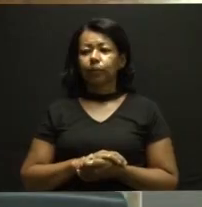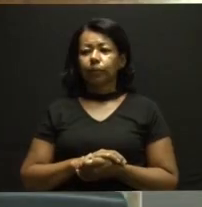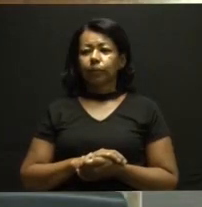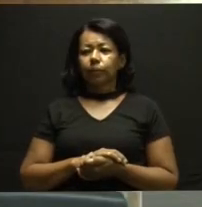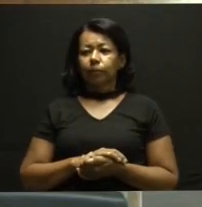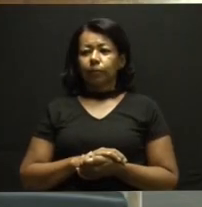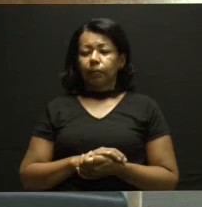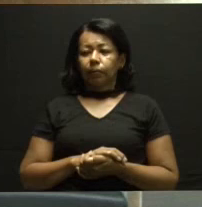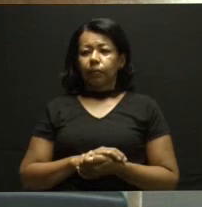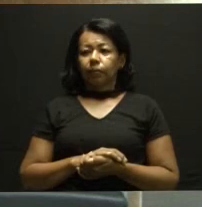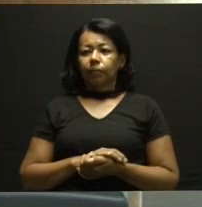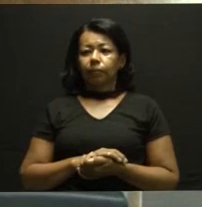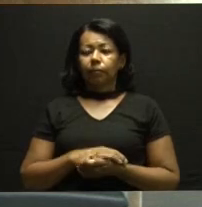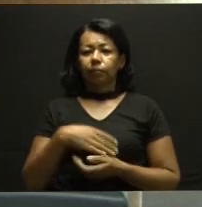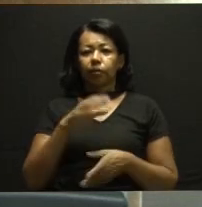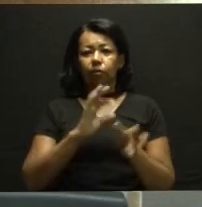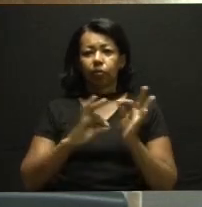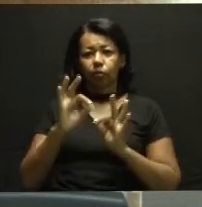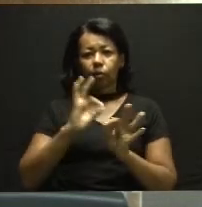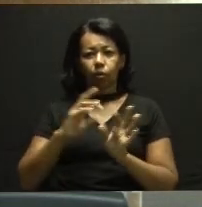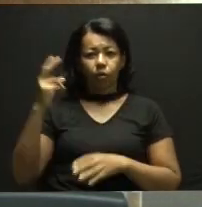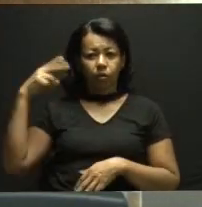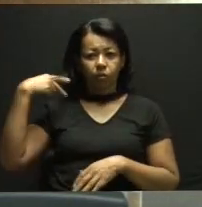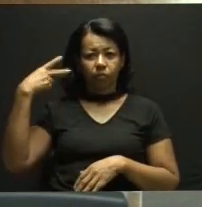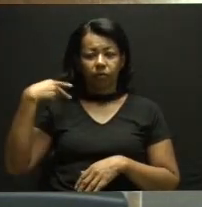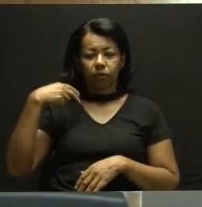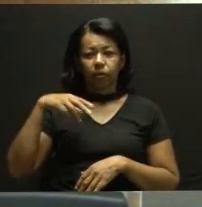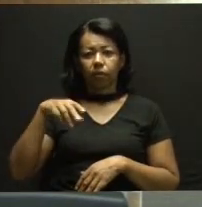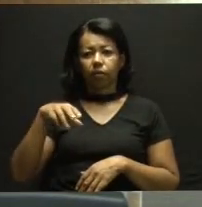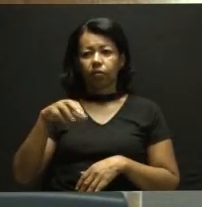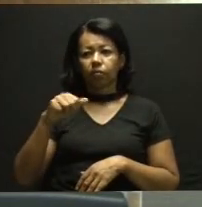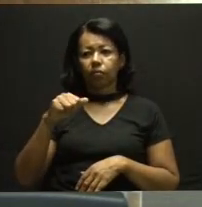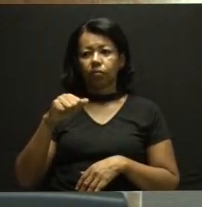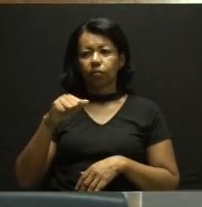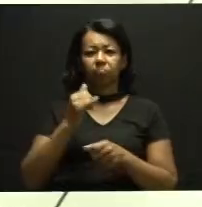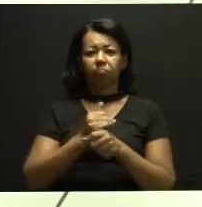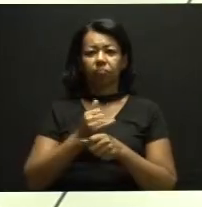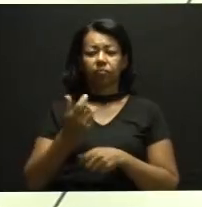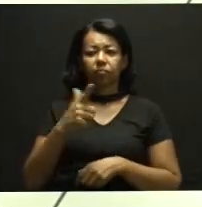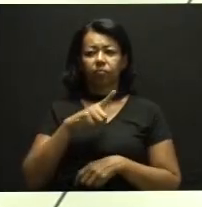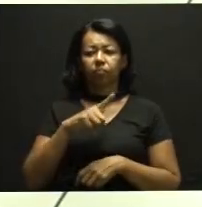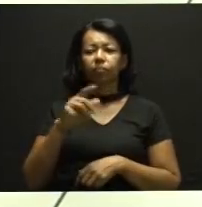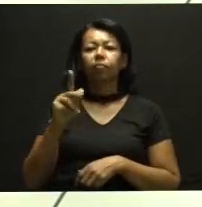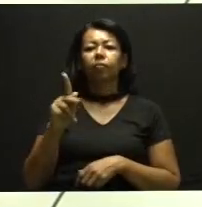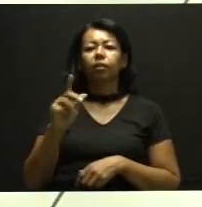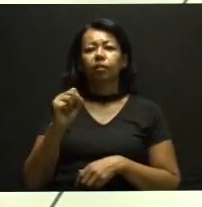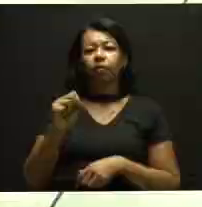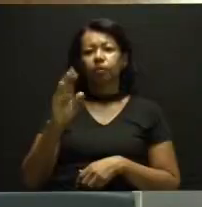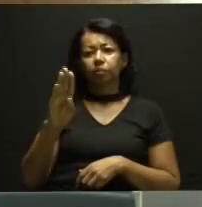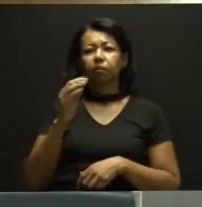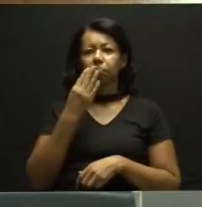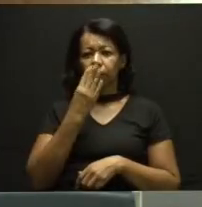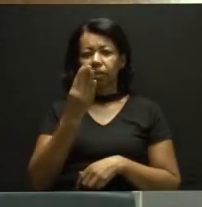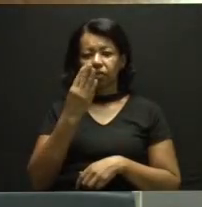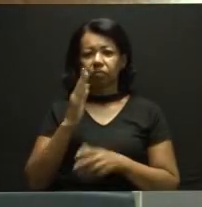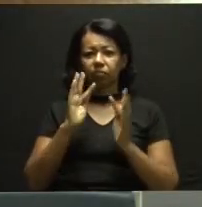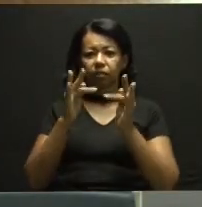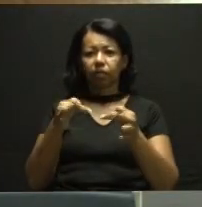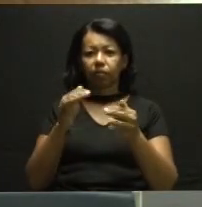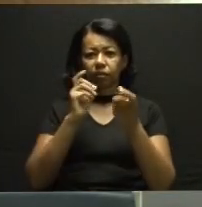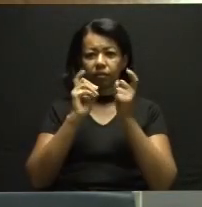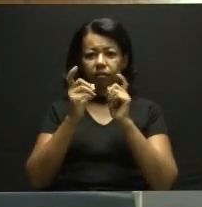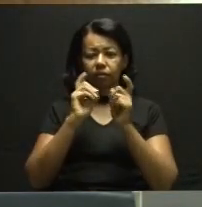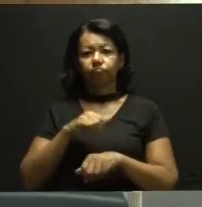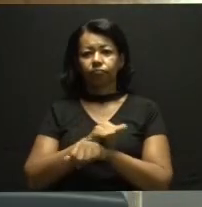a sétima sessão ordinária ocorrida no plenário da câmara municipal de cubatão foi encerrada antes do tempo regimental